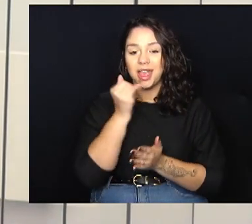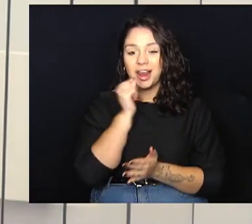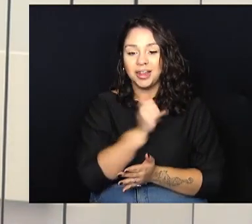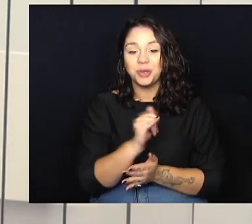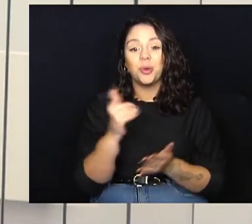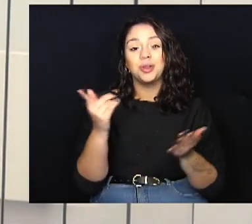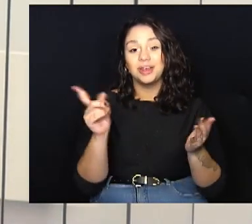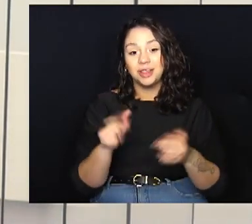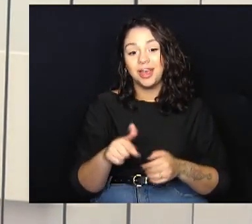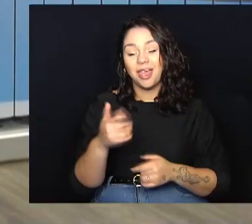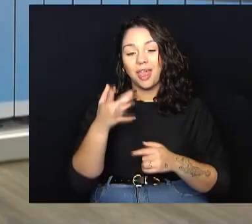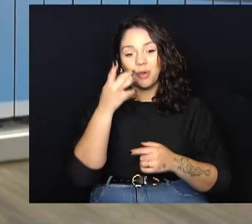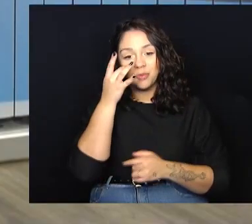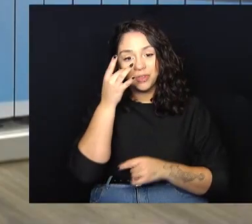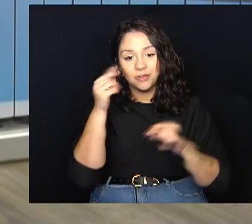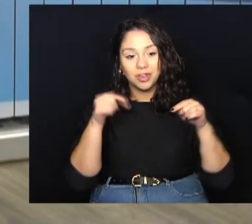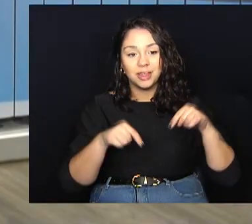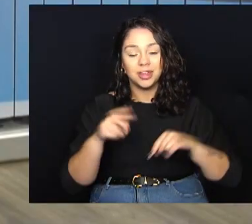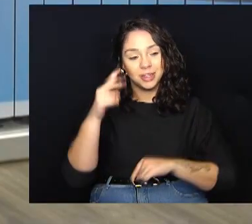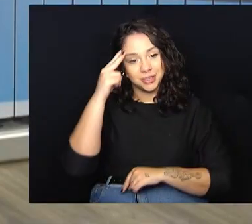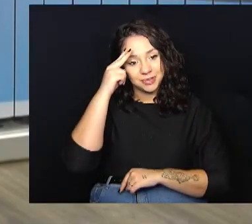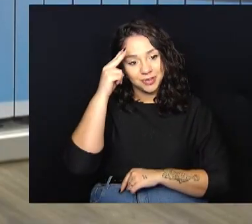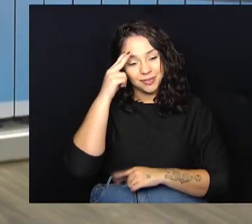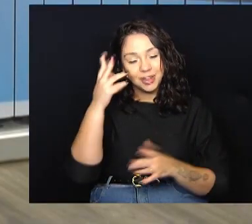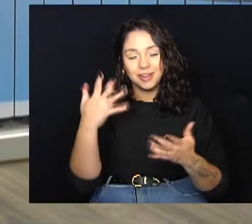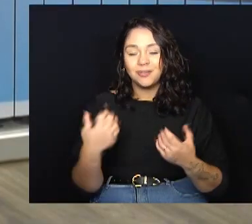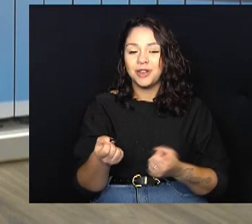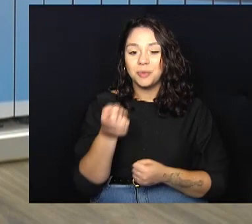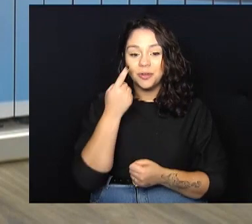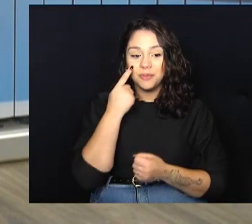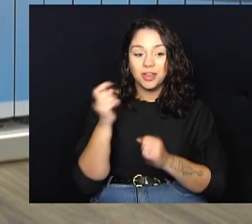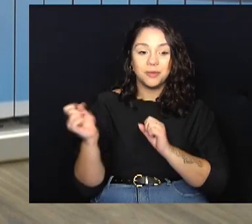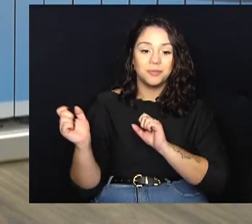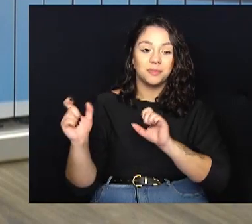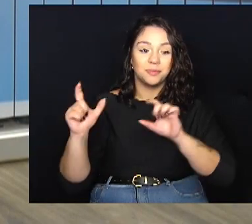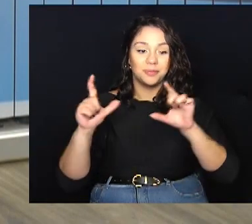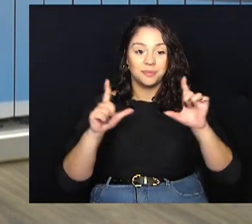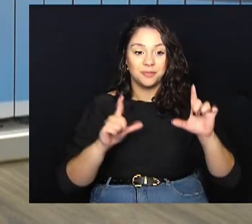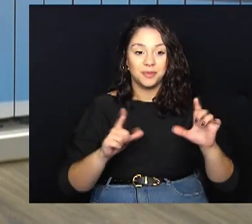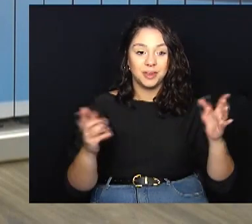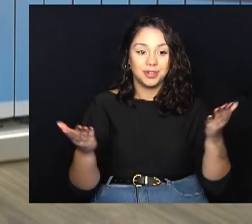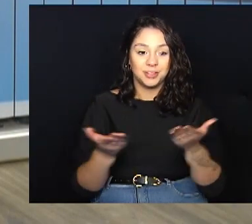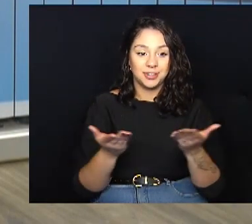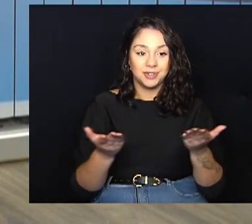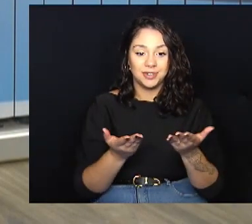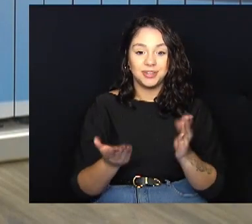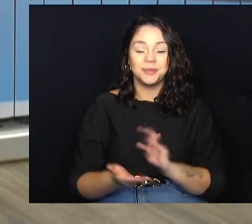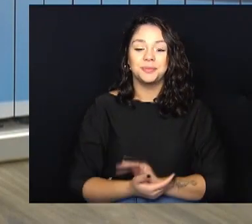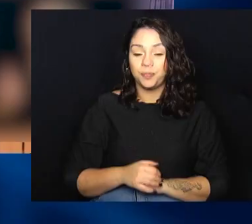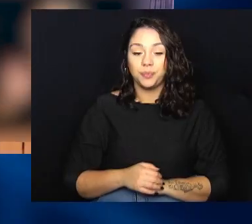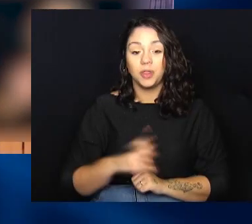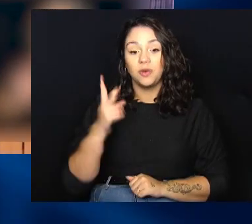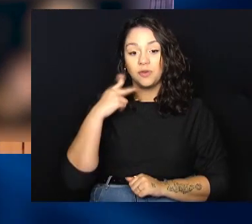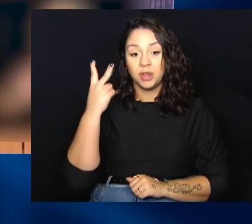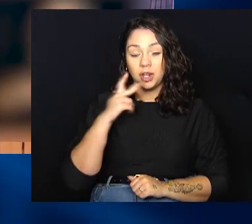nesta segunda-feira a partir de agora os destaques de hoje